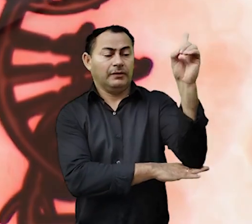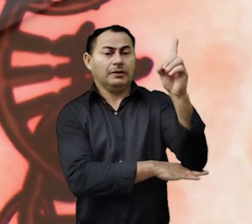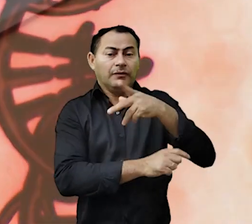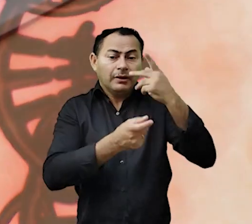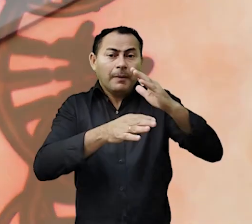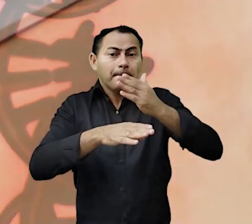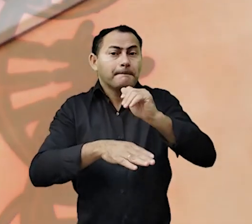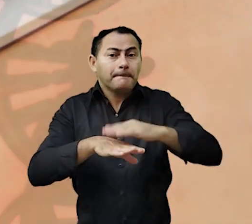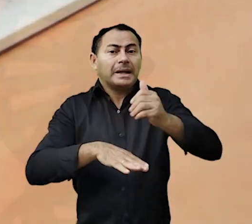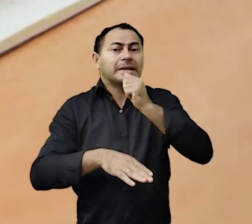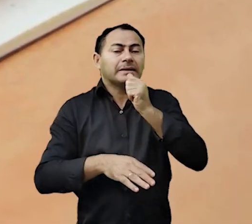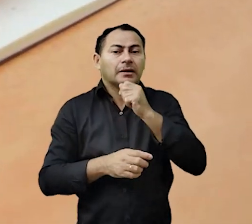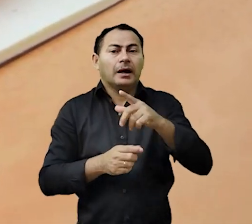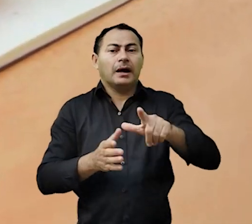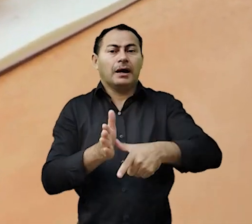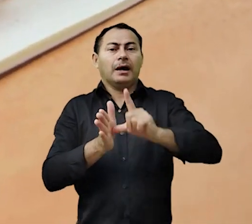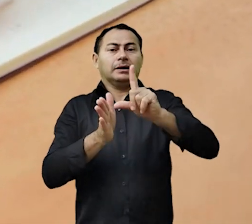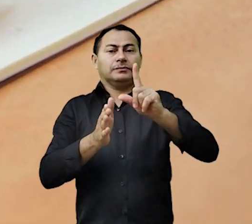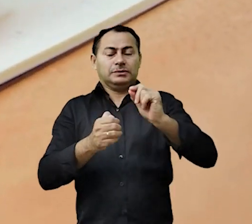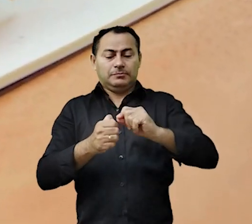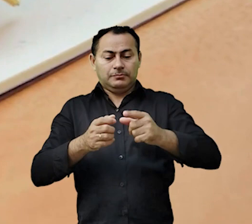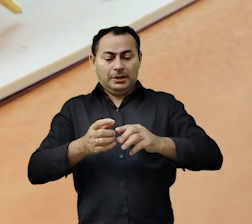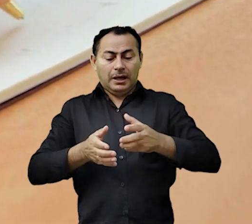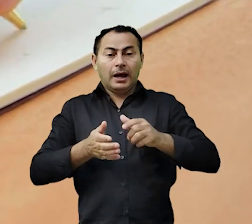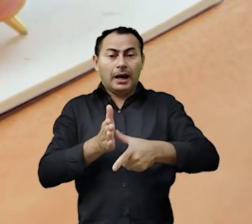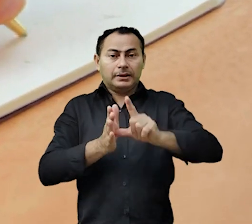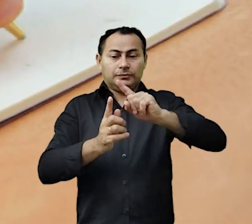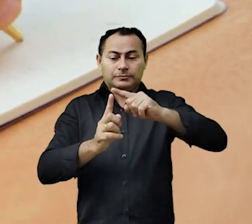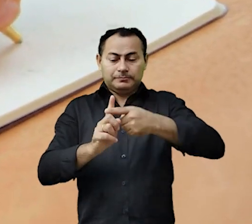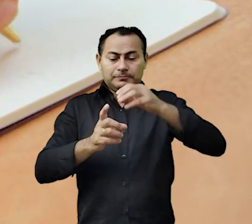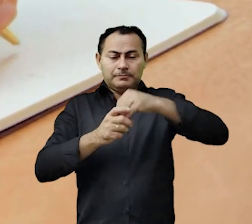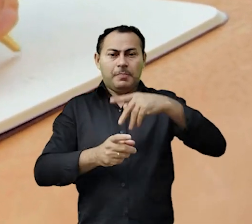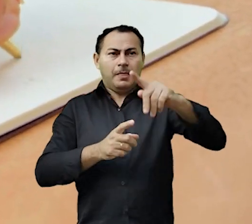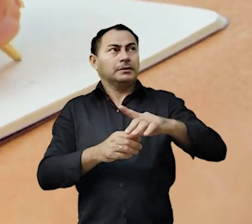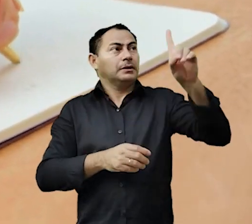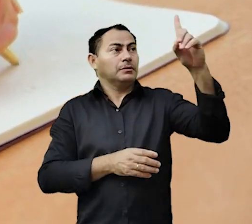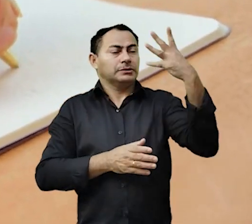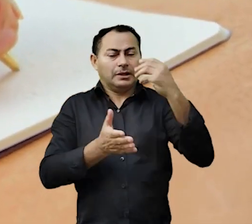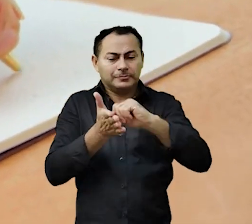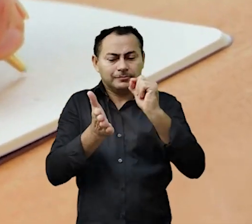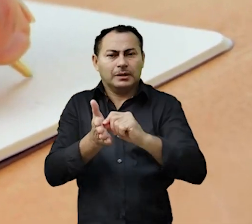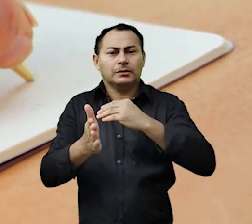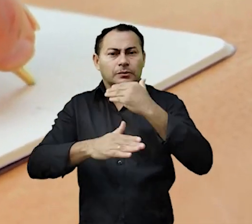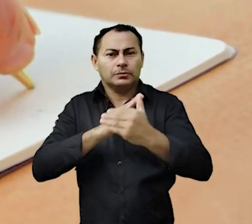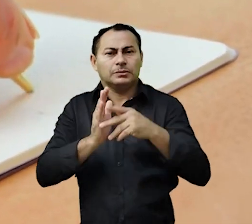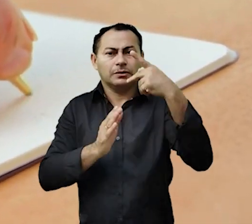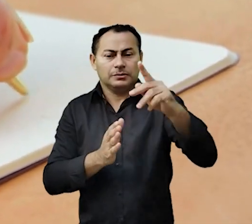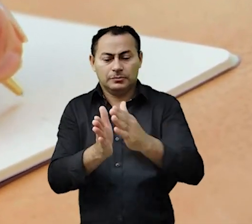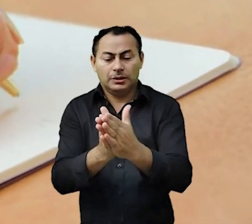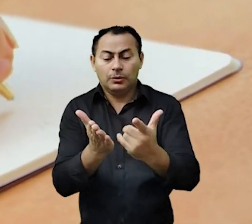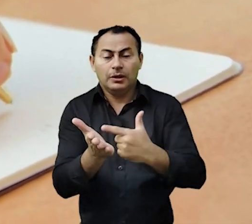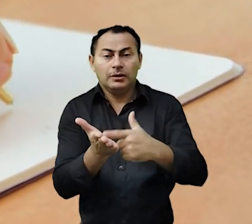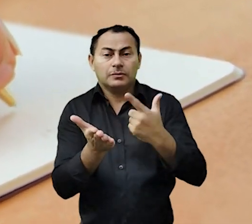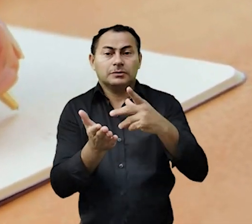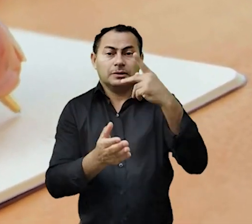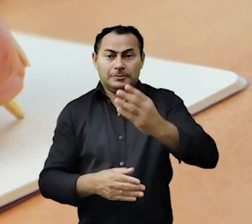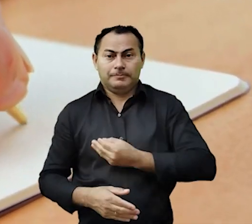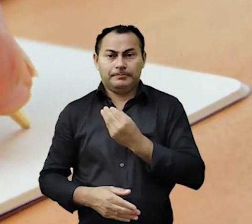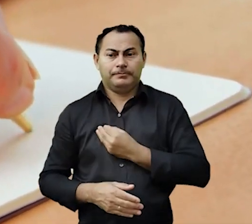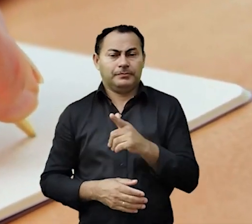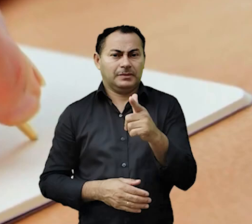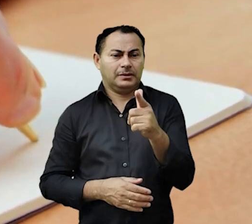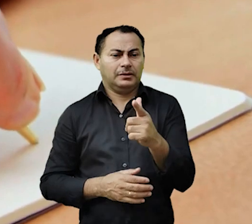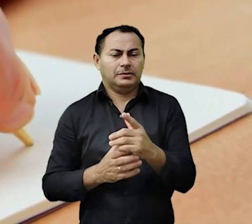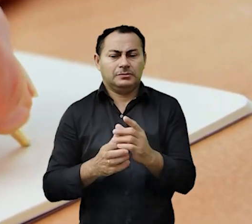vai além e diz que antes que você tivesse sido concebido, Deus já tinha escrito tudo sobre você em um livro.